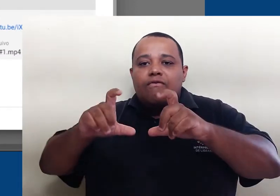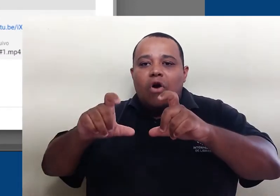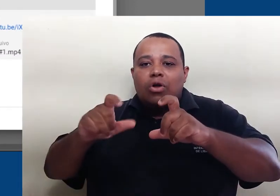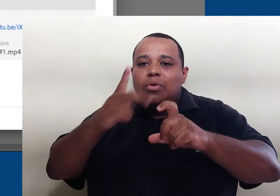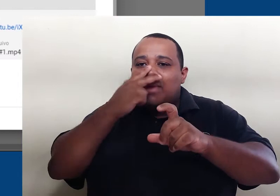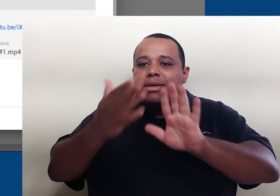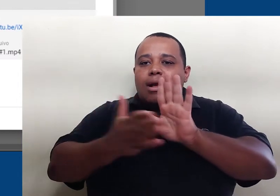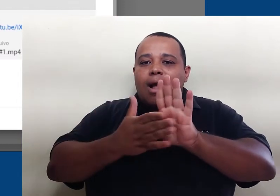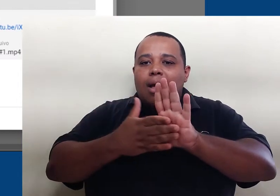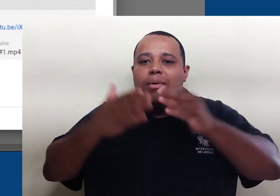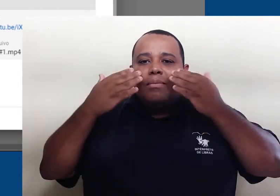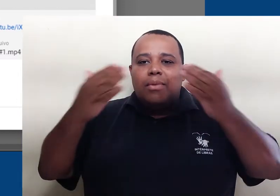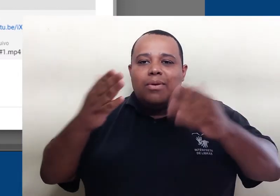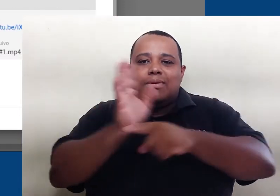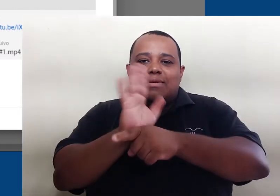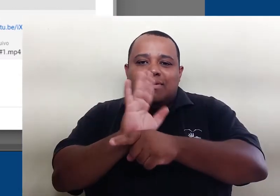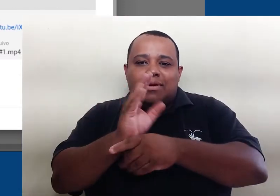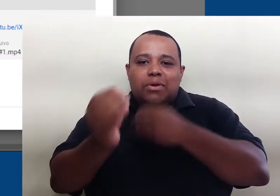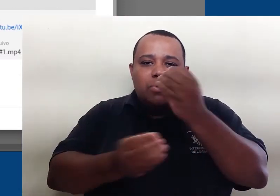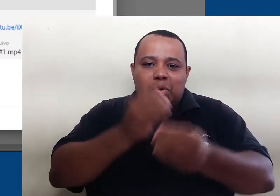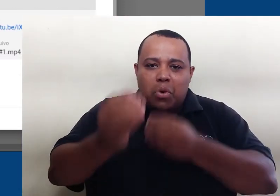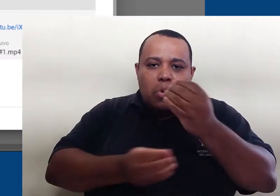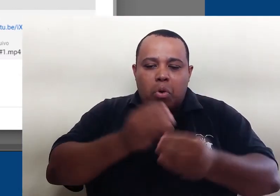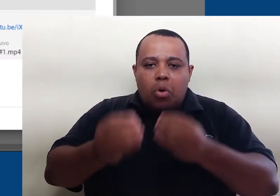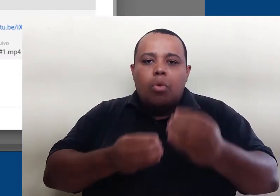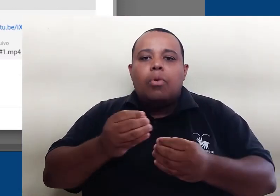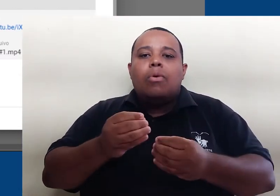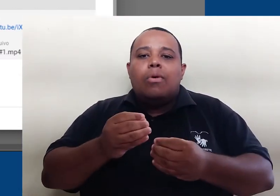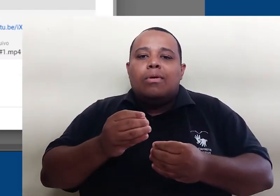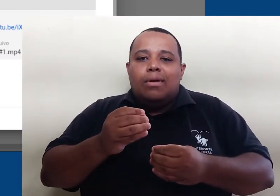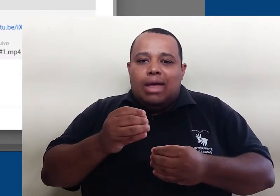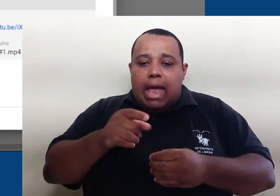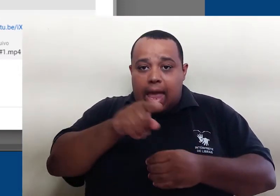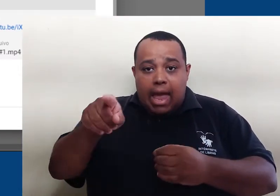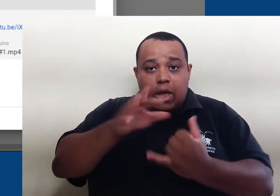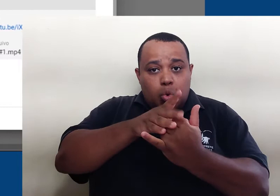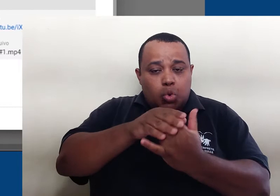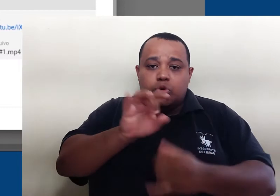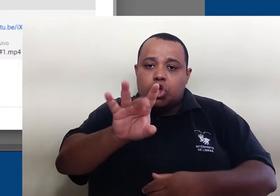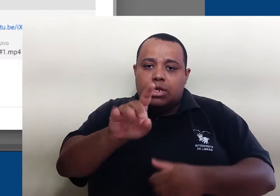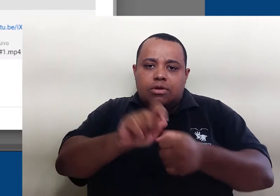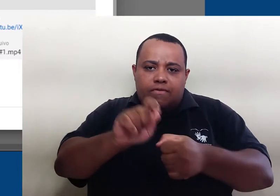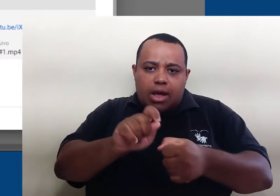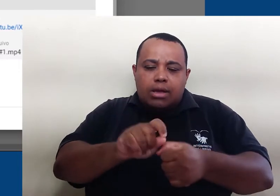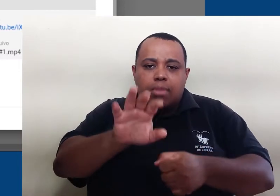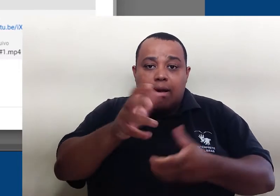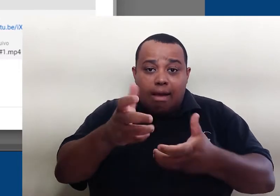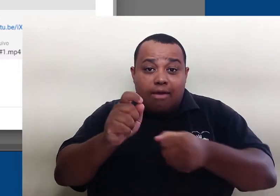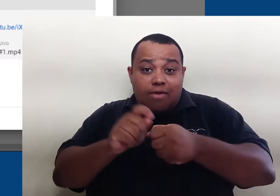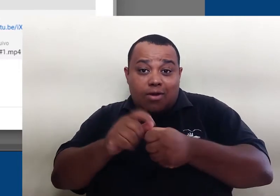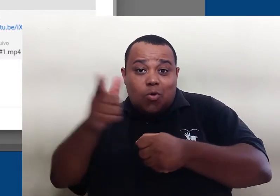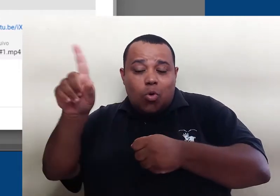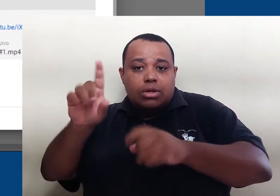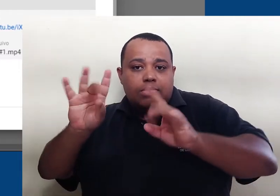miniatura, ao invés de deixar só uma imagem parada do seu rosto que eles pegaram aleatoriamente, porque eles pegam 3 imagens aleatórias do seu vídeo e te dão